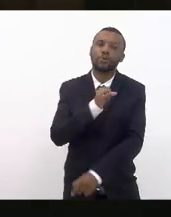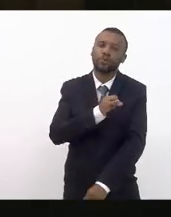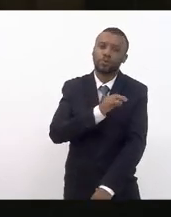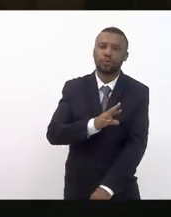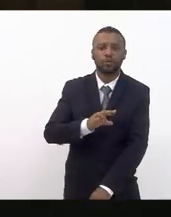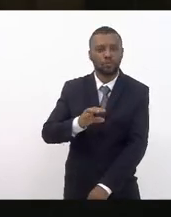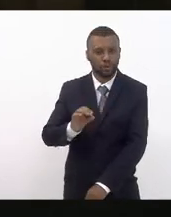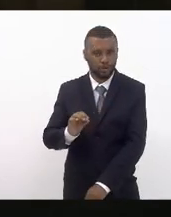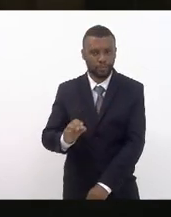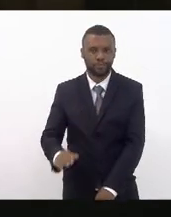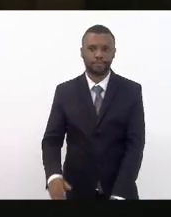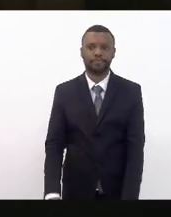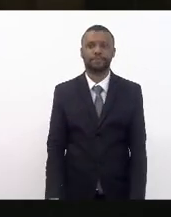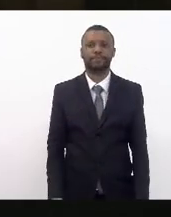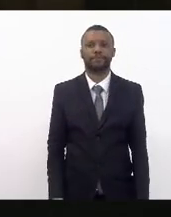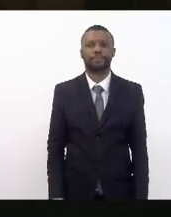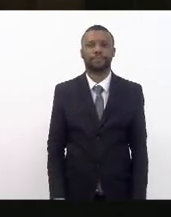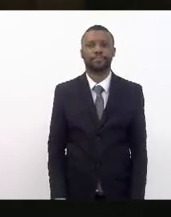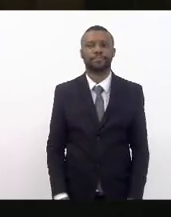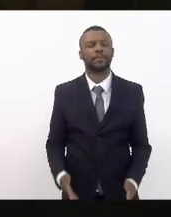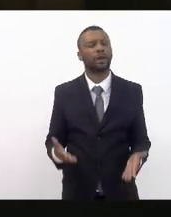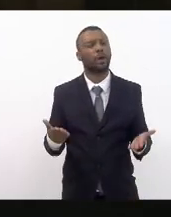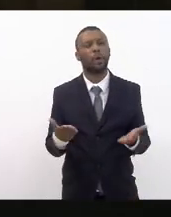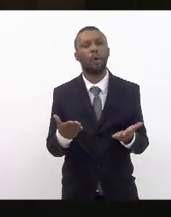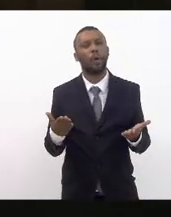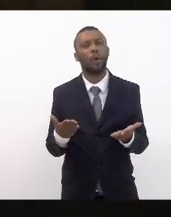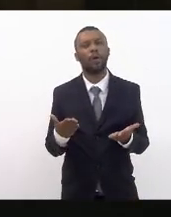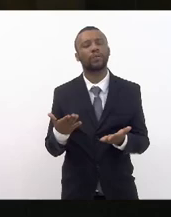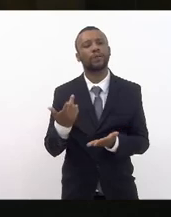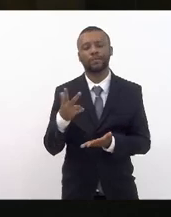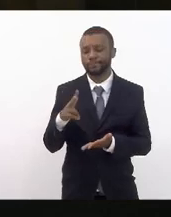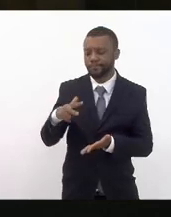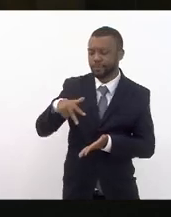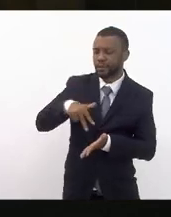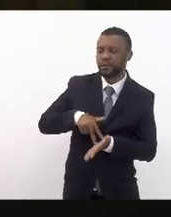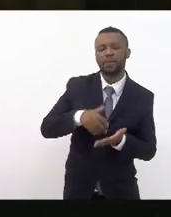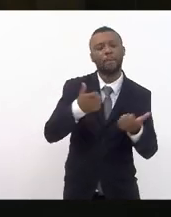Janeiro. E hoje eu venho aqui falar